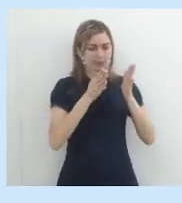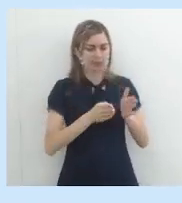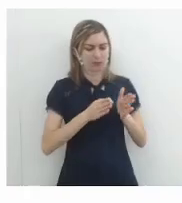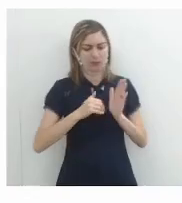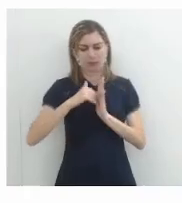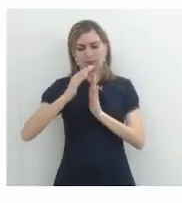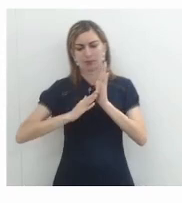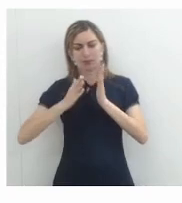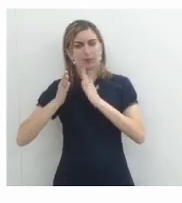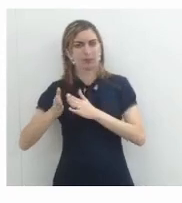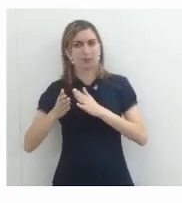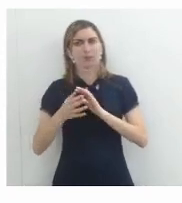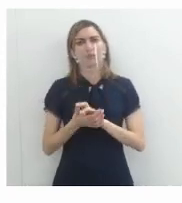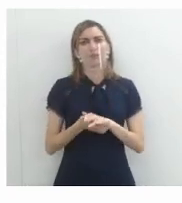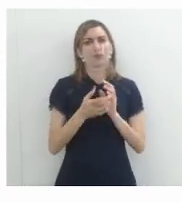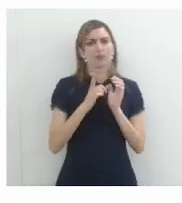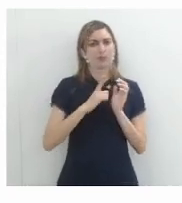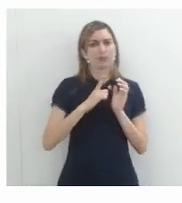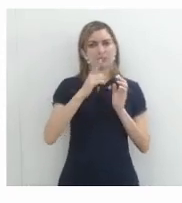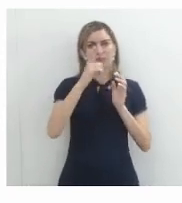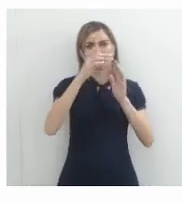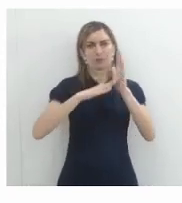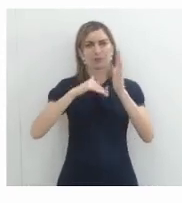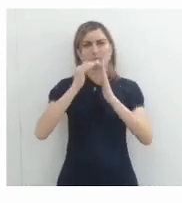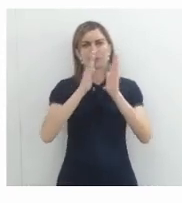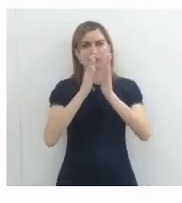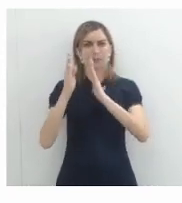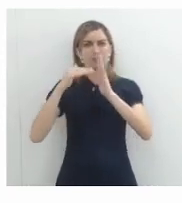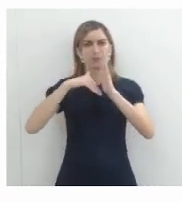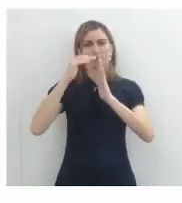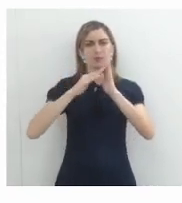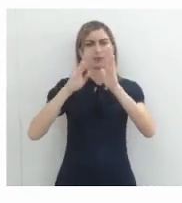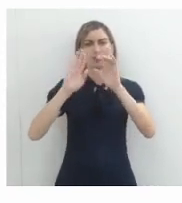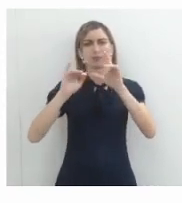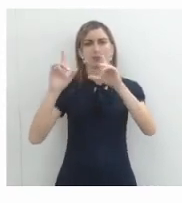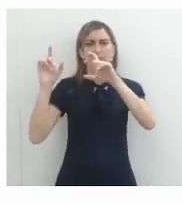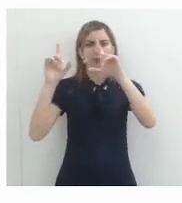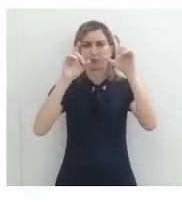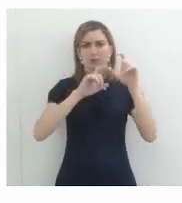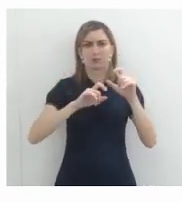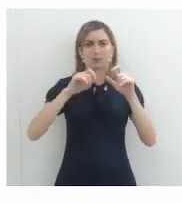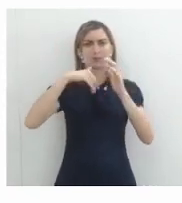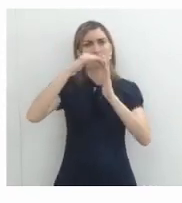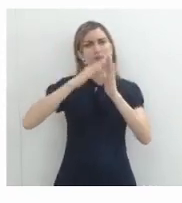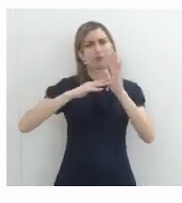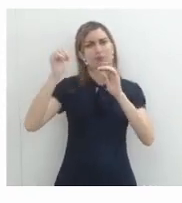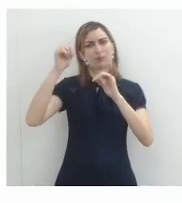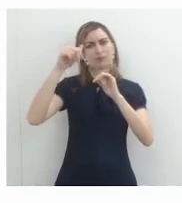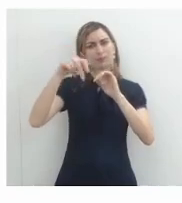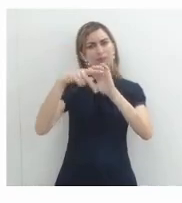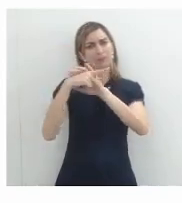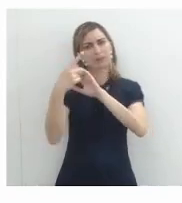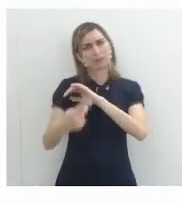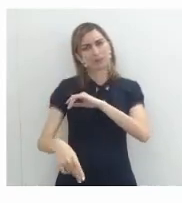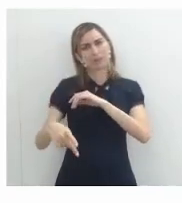pinacoteca. As pinacotecas costumam conter obras de pintores nacionais e também